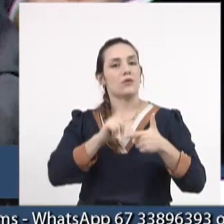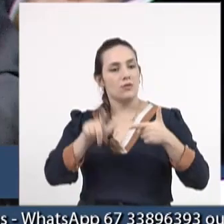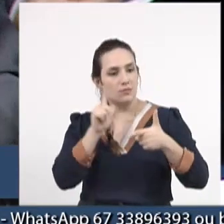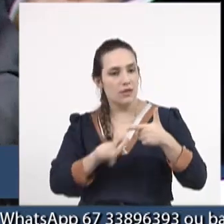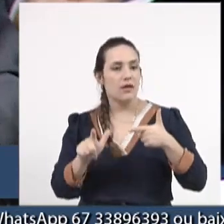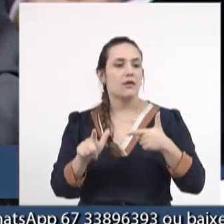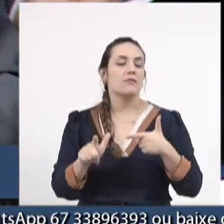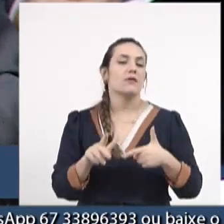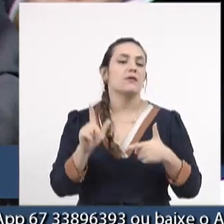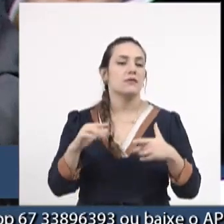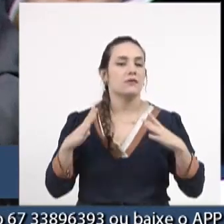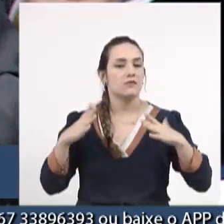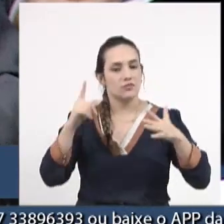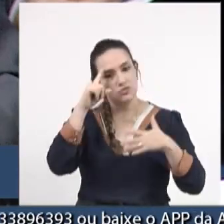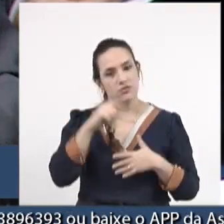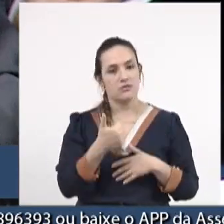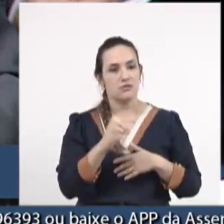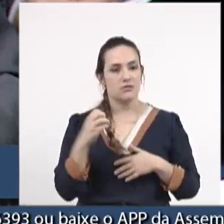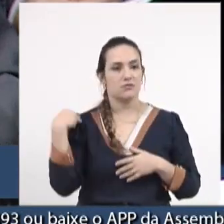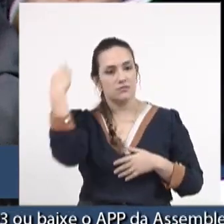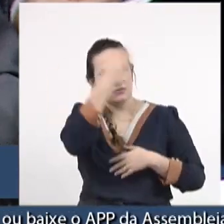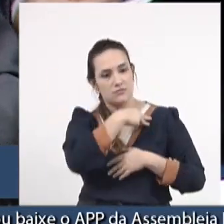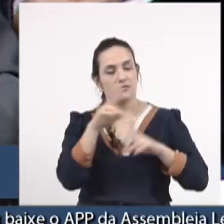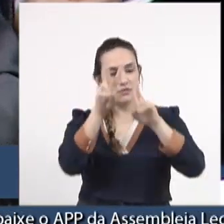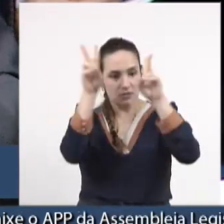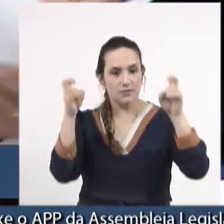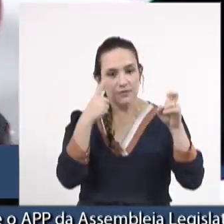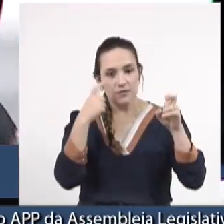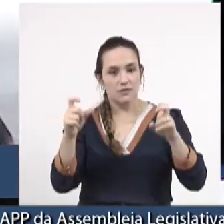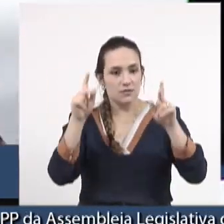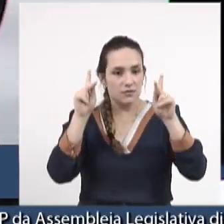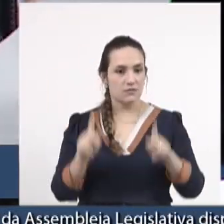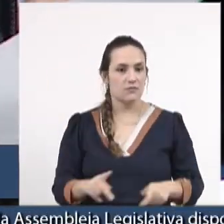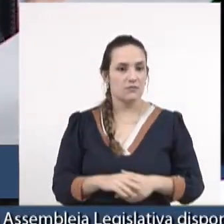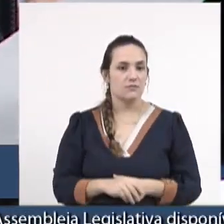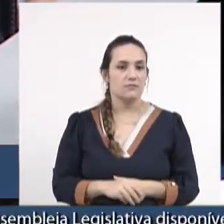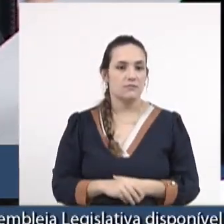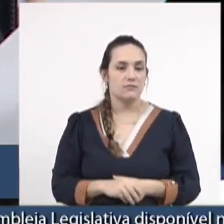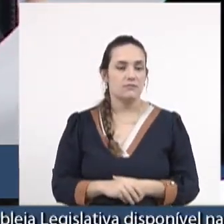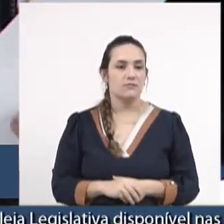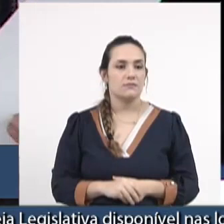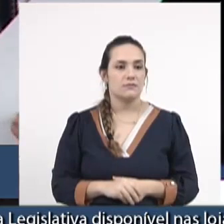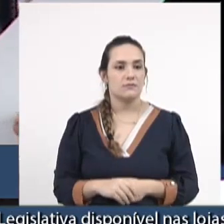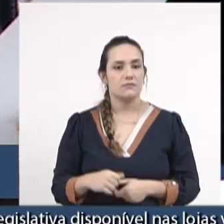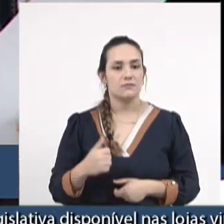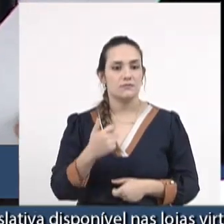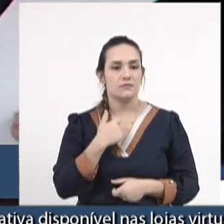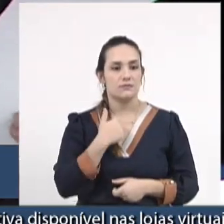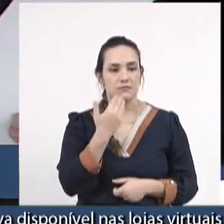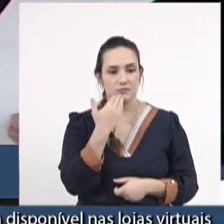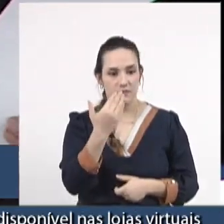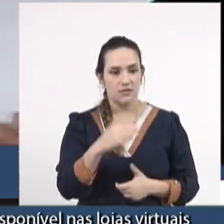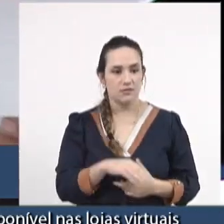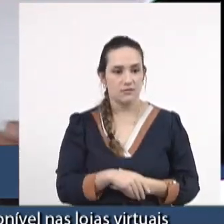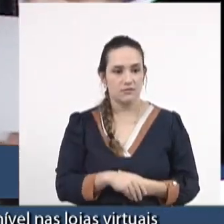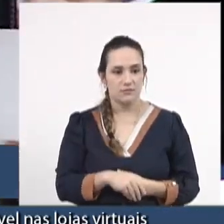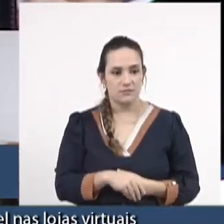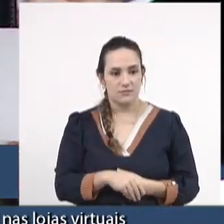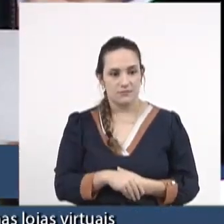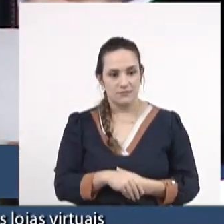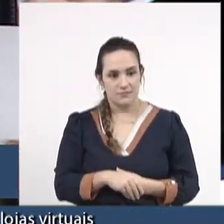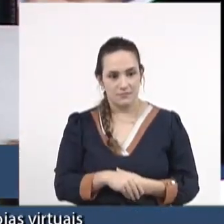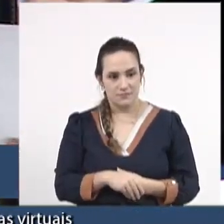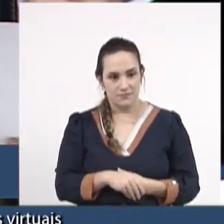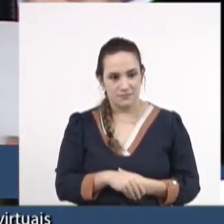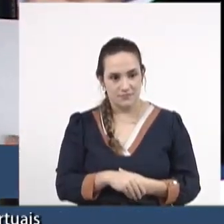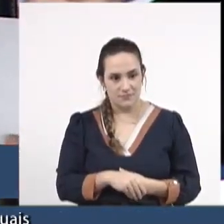Família, comemorando em 15 de maio por se tratar de assunto de interesse público. Solicito a